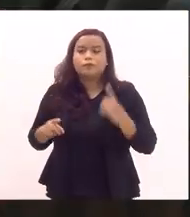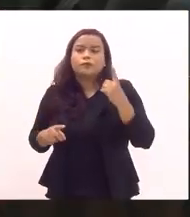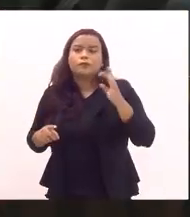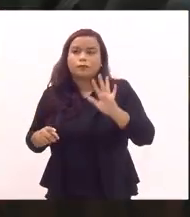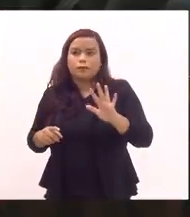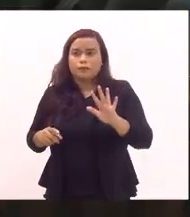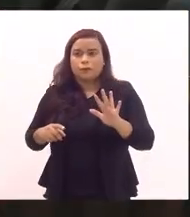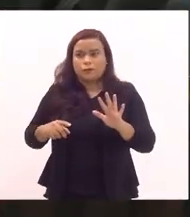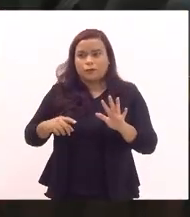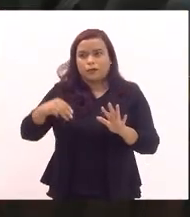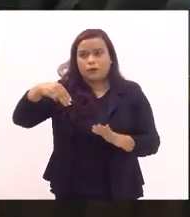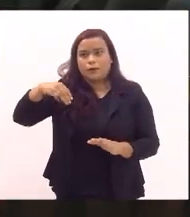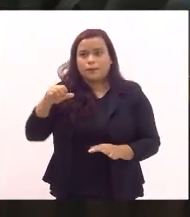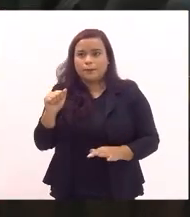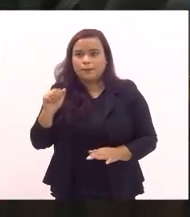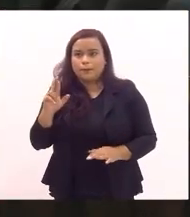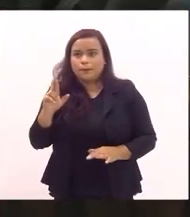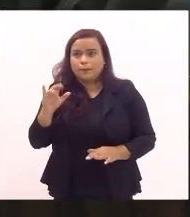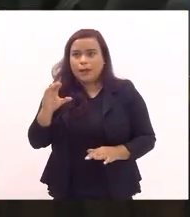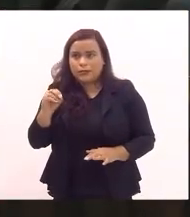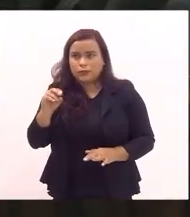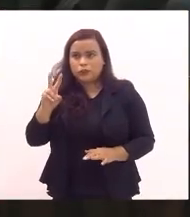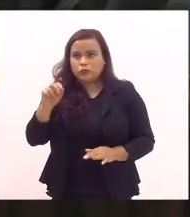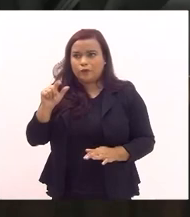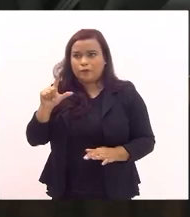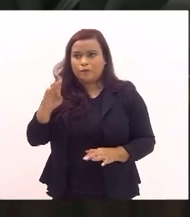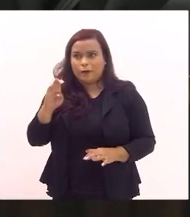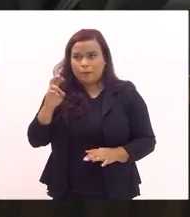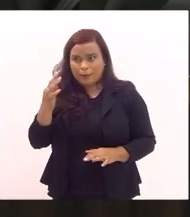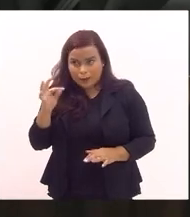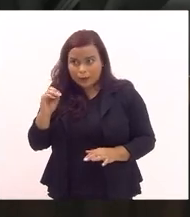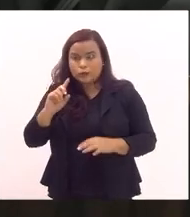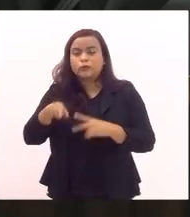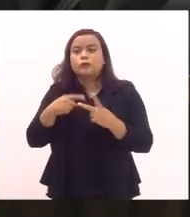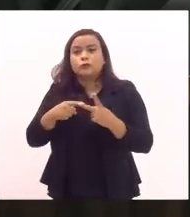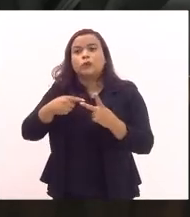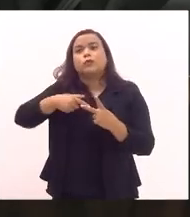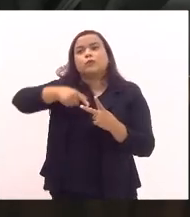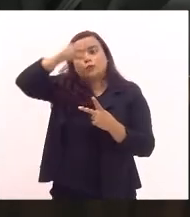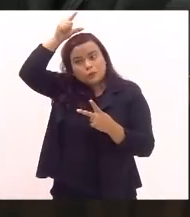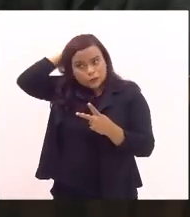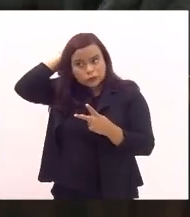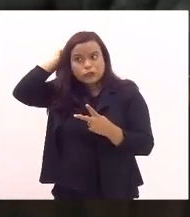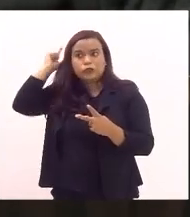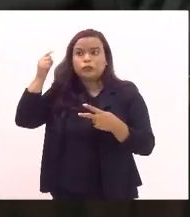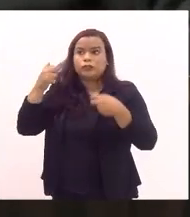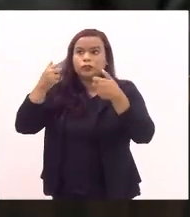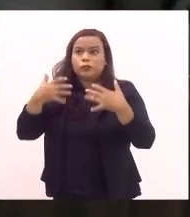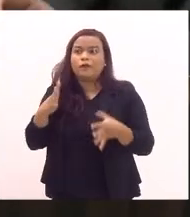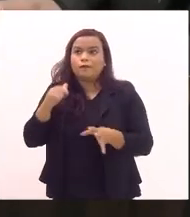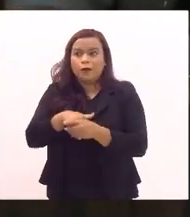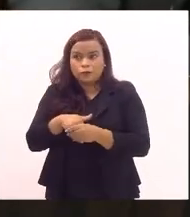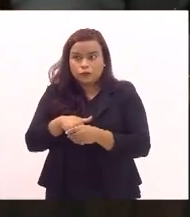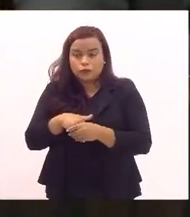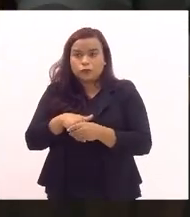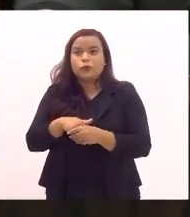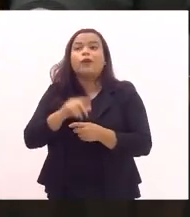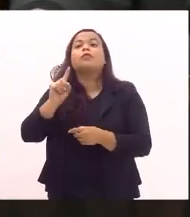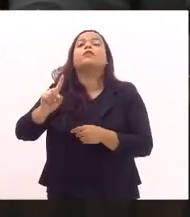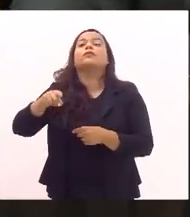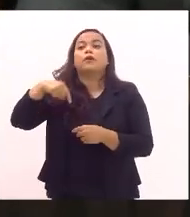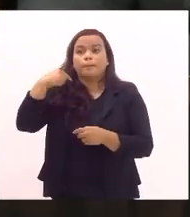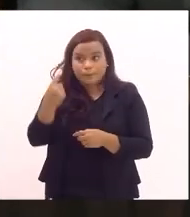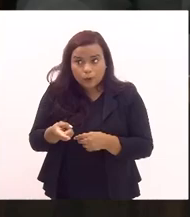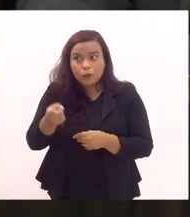favor Deputado Márcio Gualberto e seguindo a Deputado Luiz Paulo para declaração de voto depois